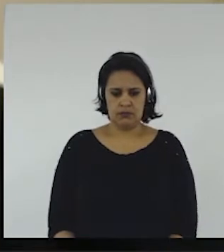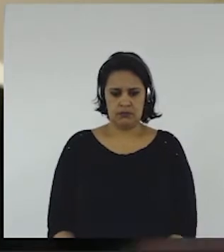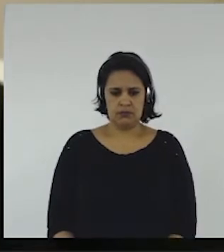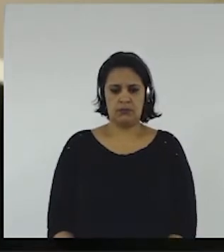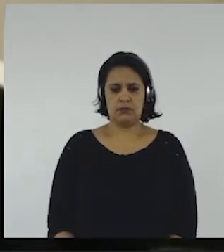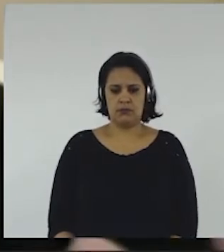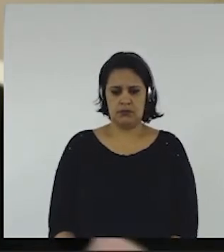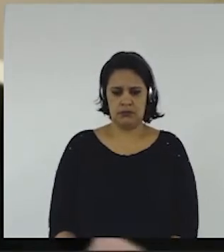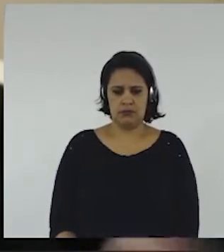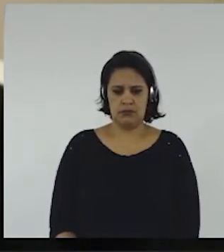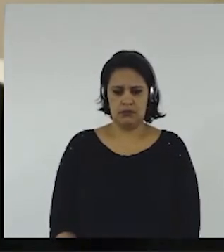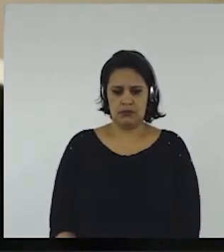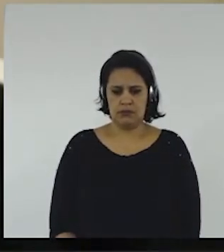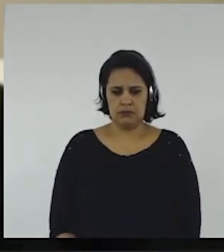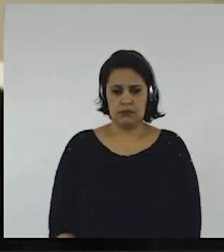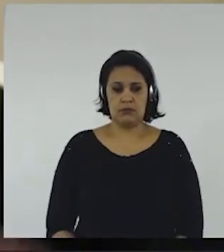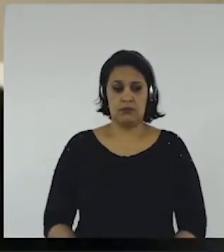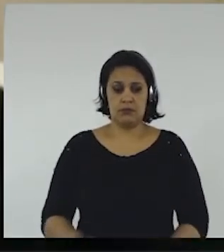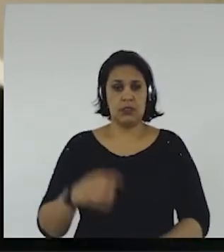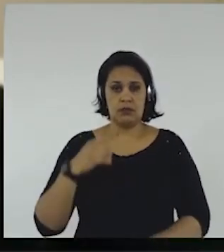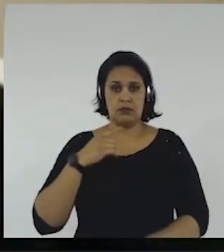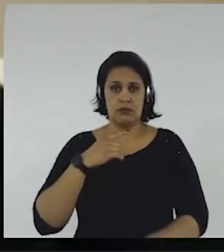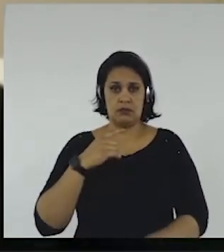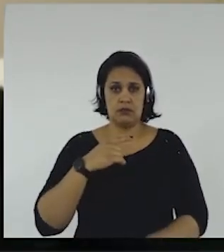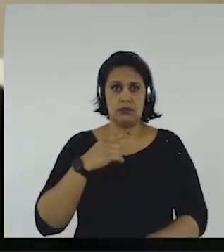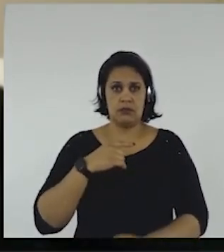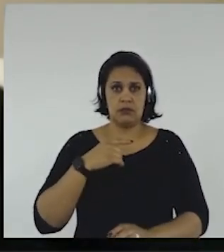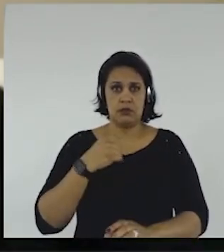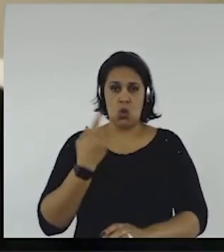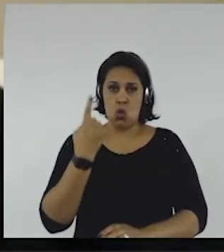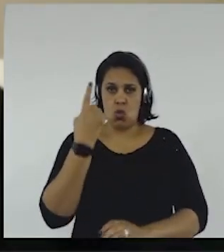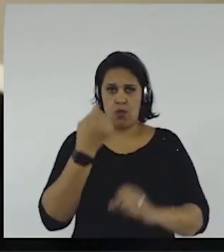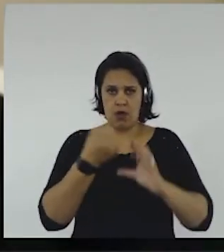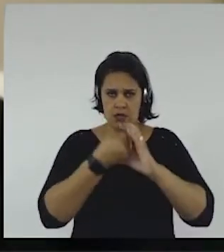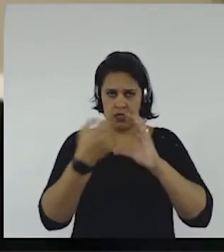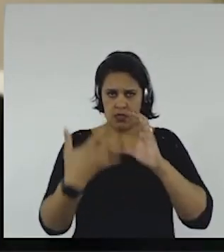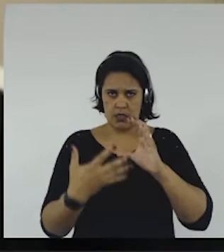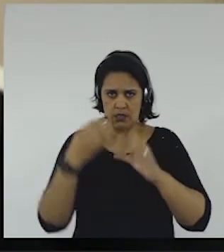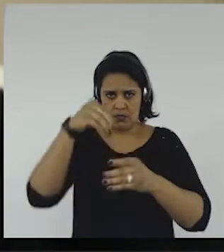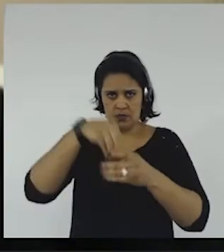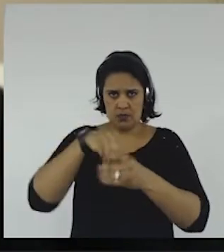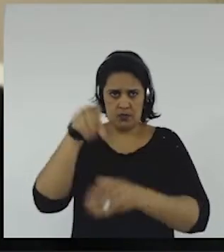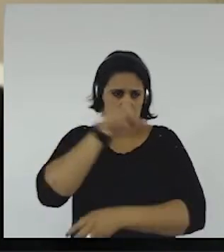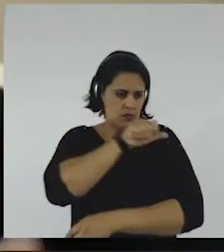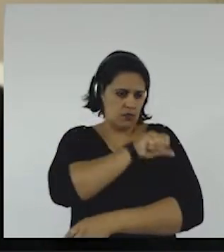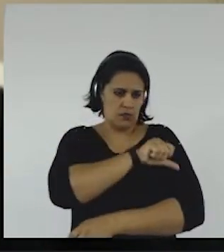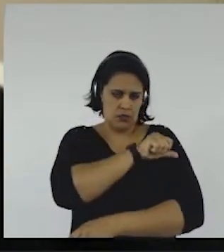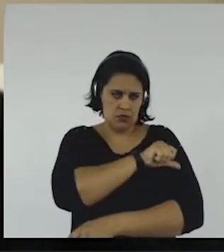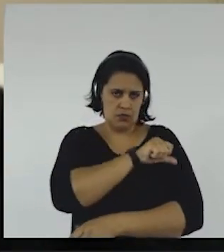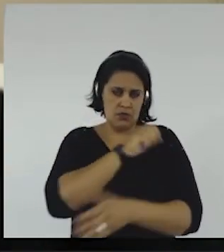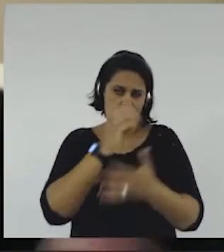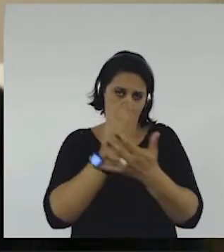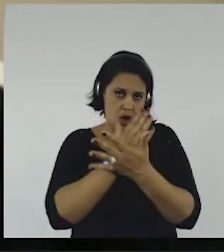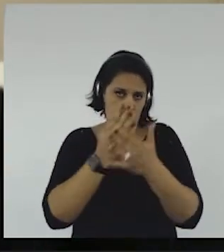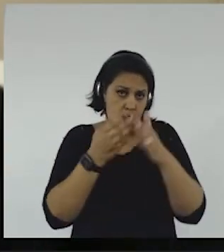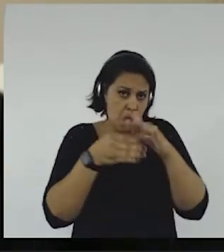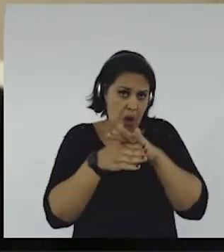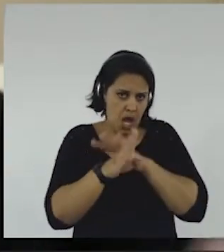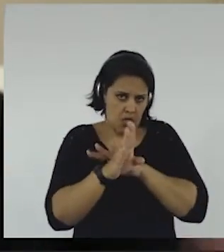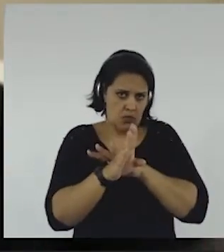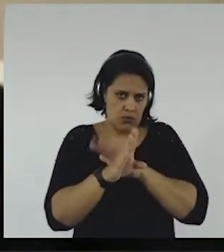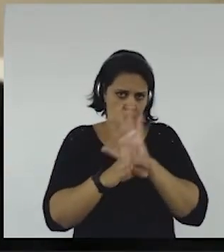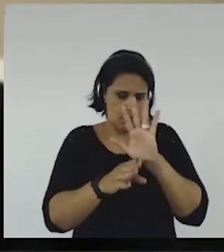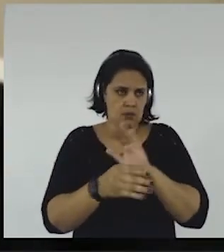para alguns um hábito no Rio de Janeiro, no estado do Rio de Janeiro, de não se dizer